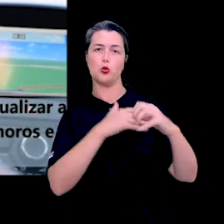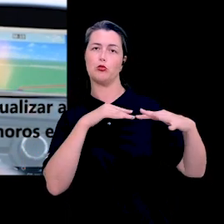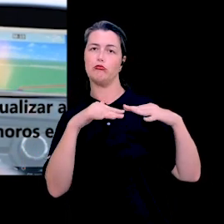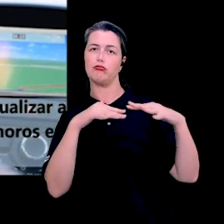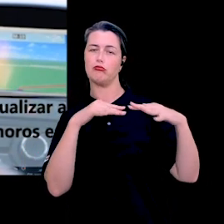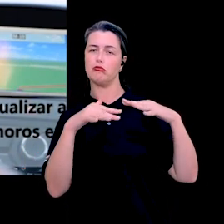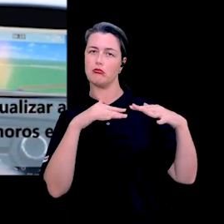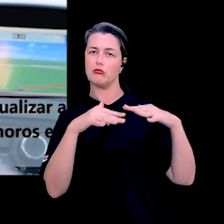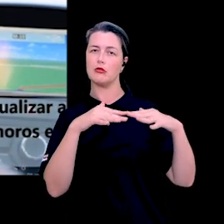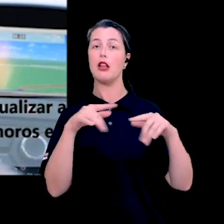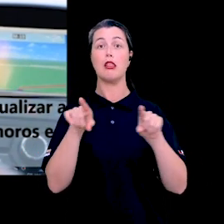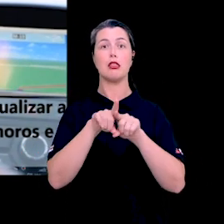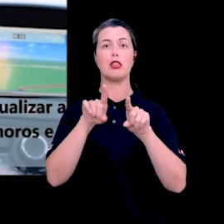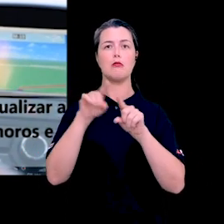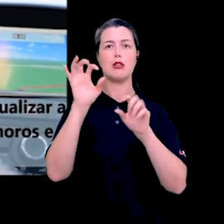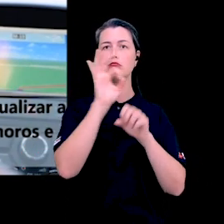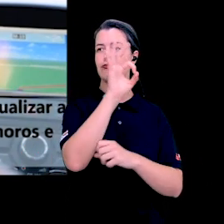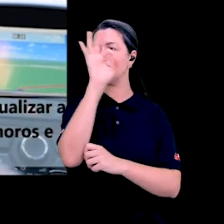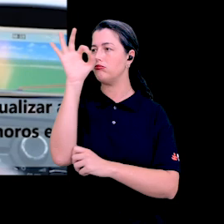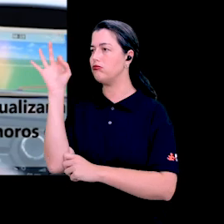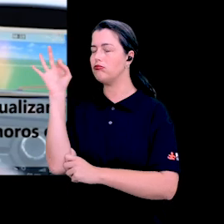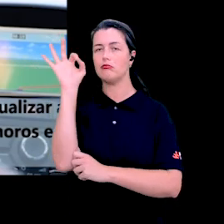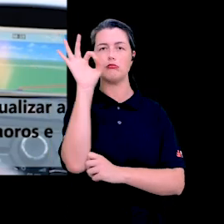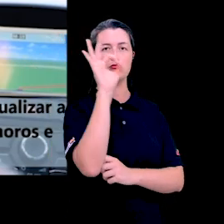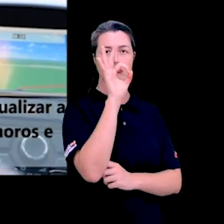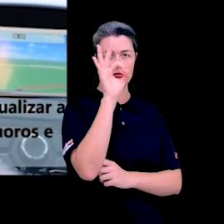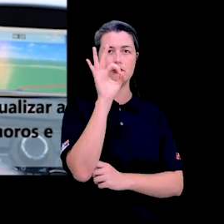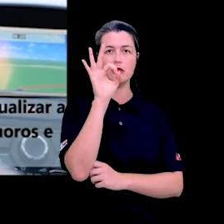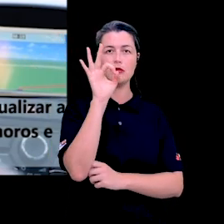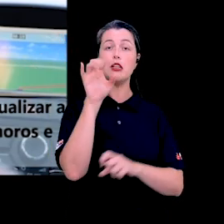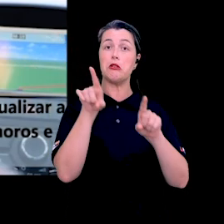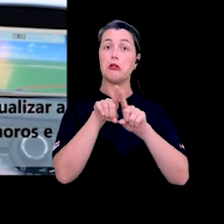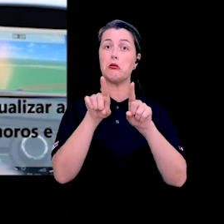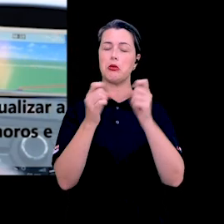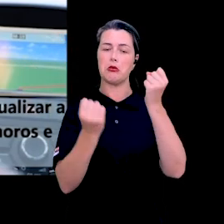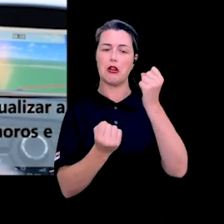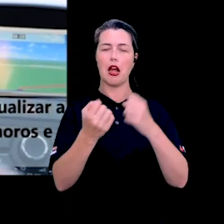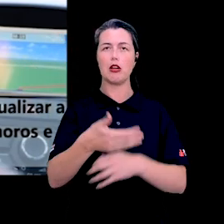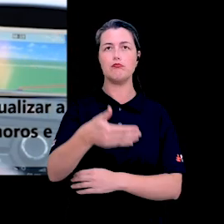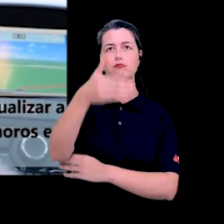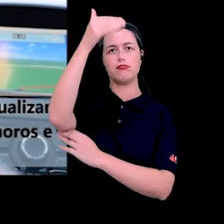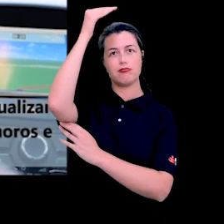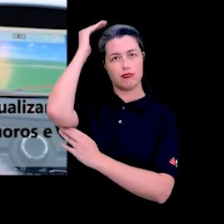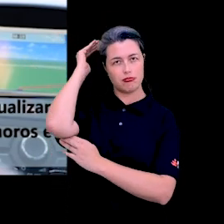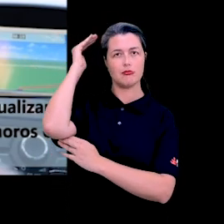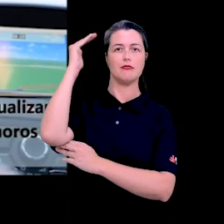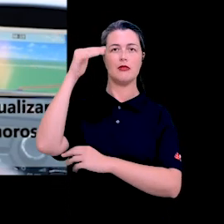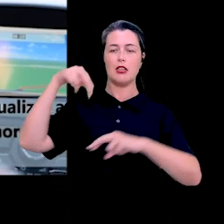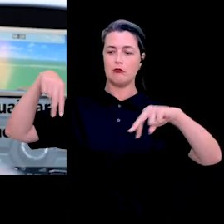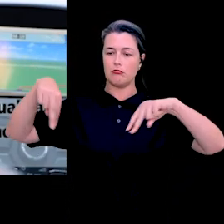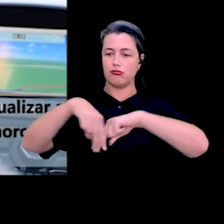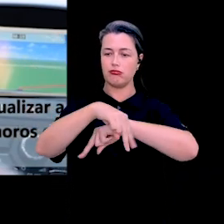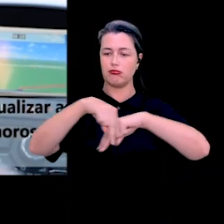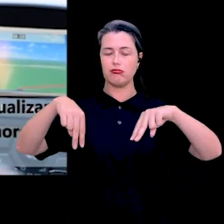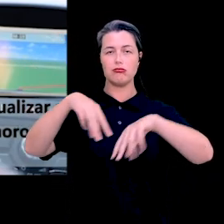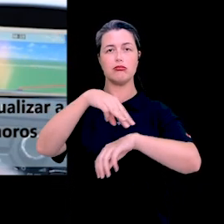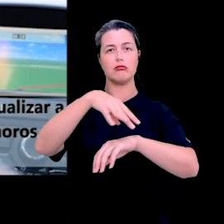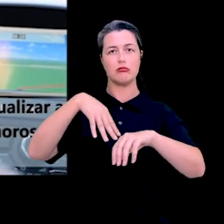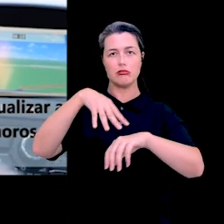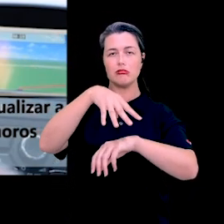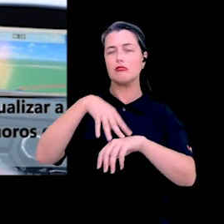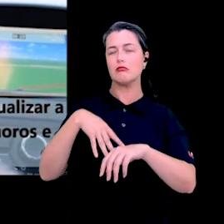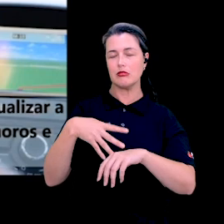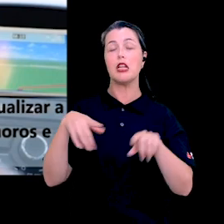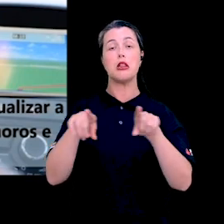Músculos envolvidos, movimentos oculares para visualizar a pista, o próprio carro, os demais veículos e